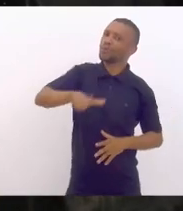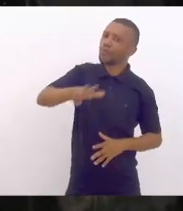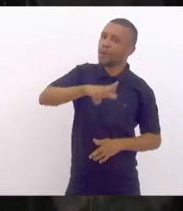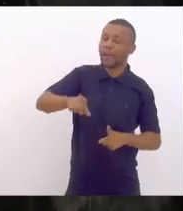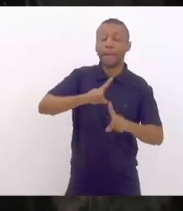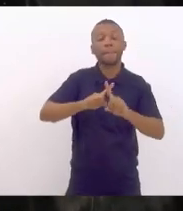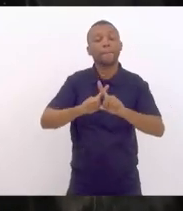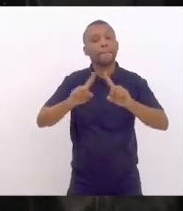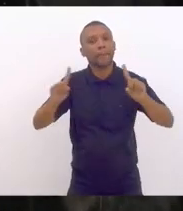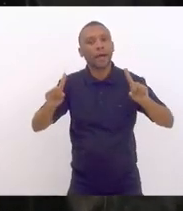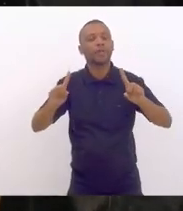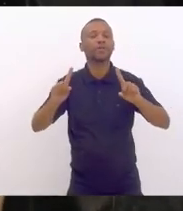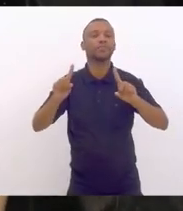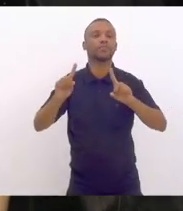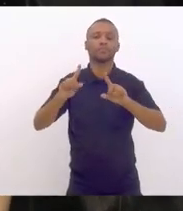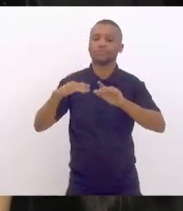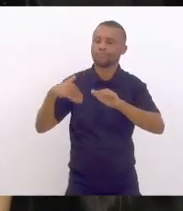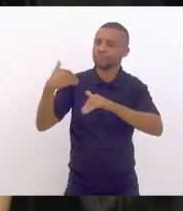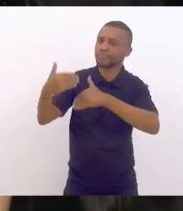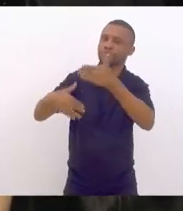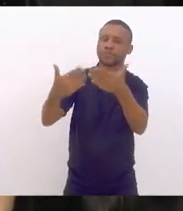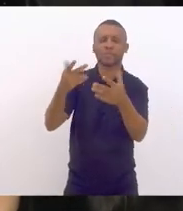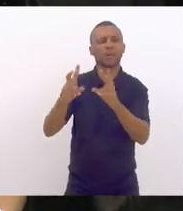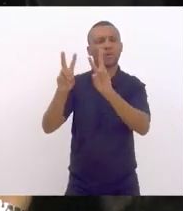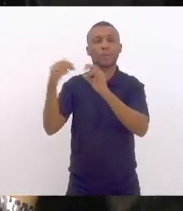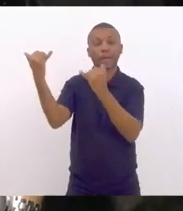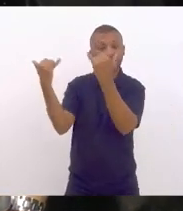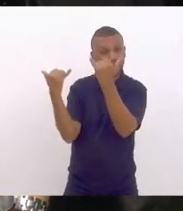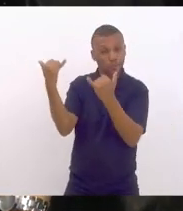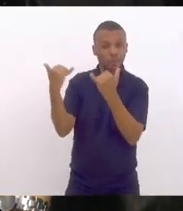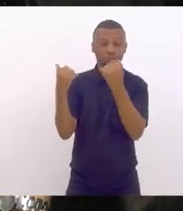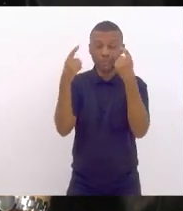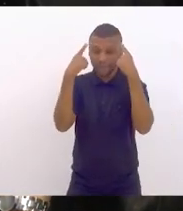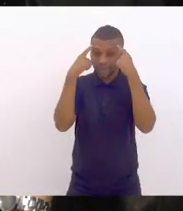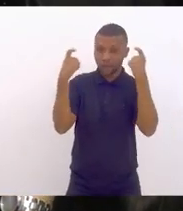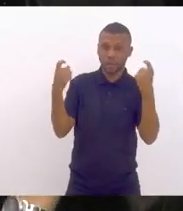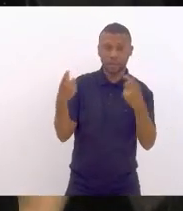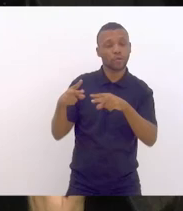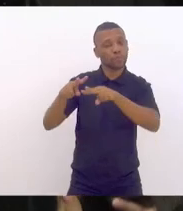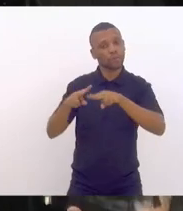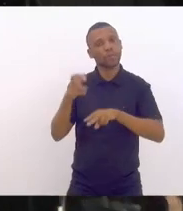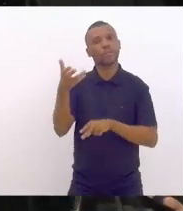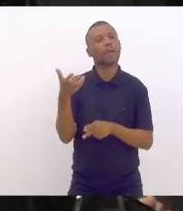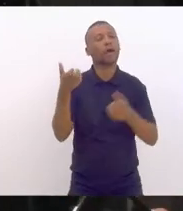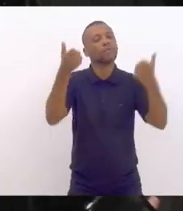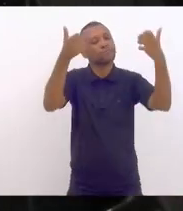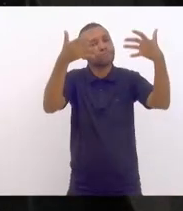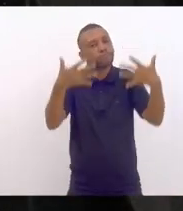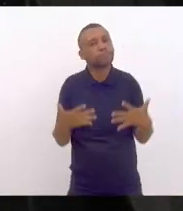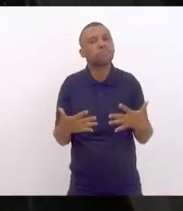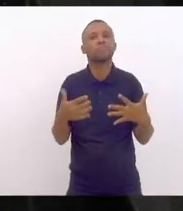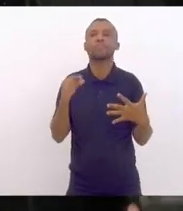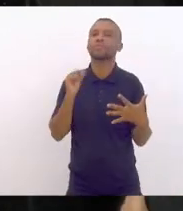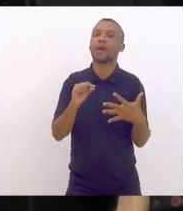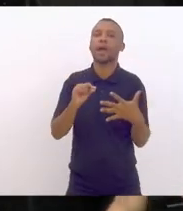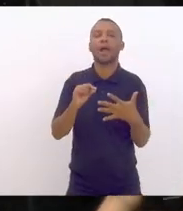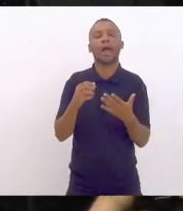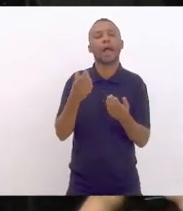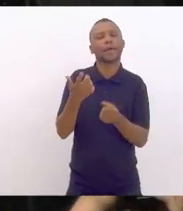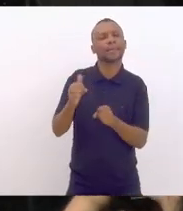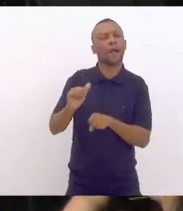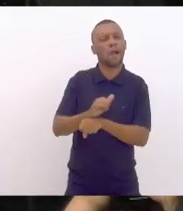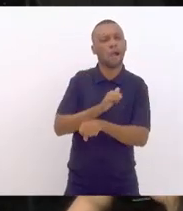muitos avanços em relação aos indicadores de violência em Niterói por isso quer que ressaltar esse essa maneira